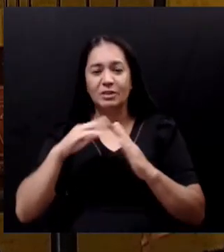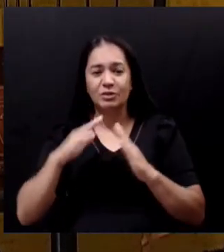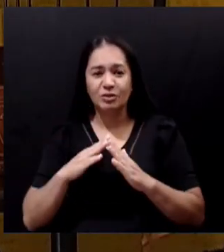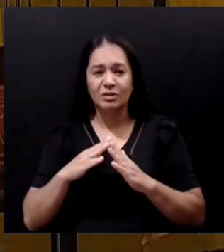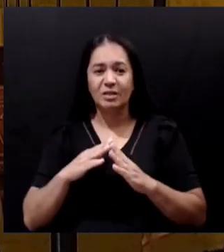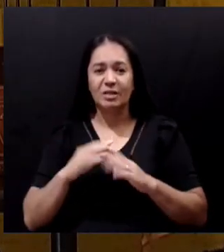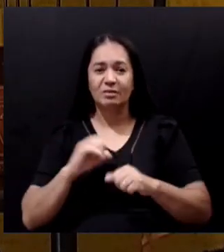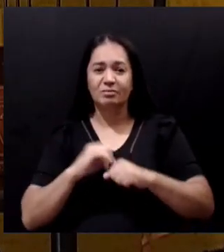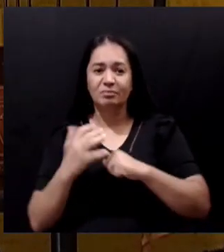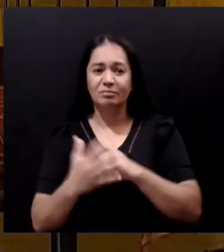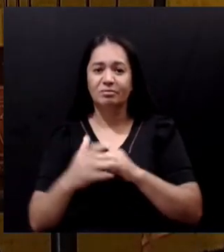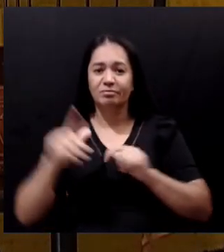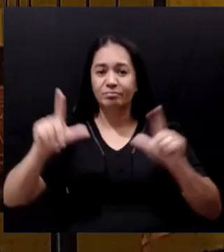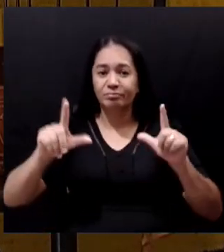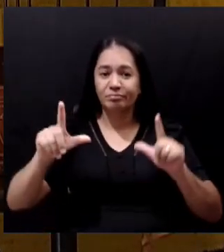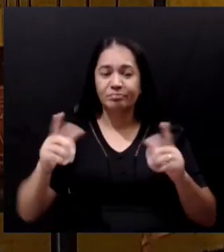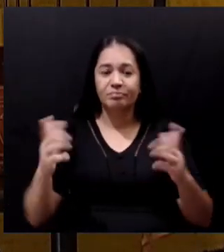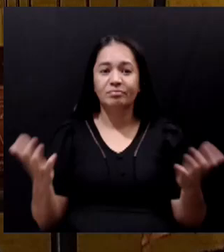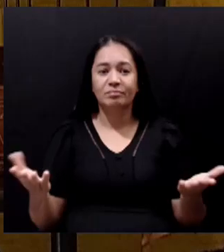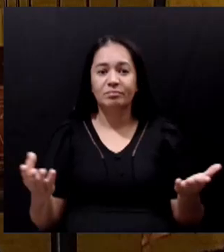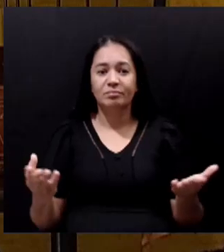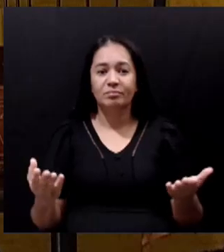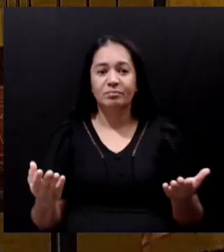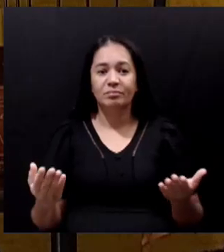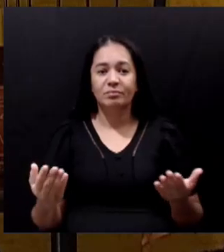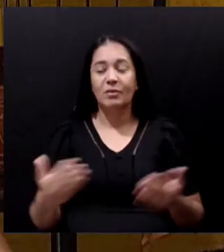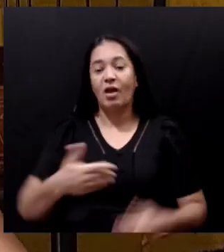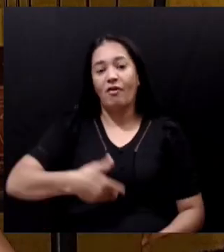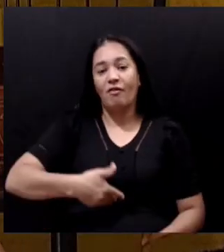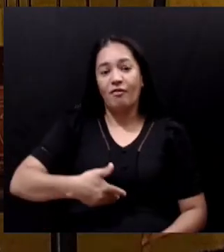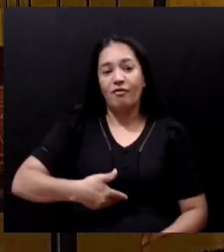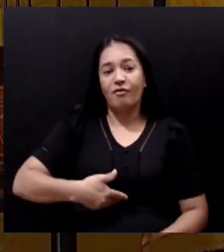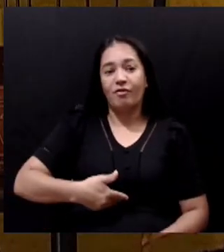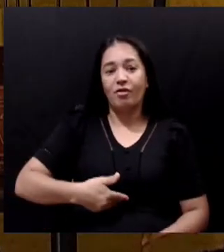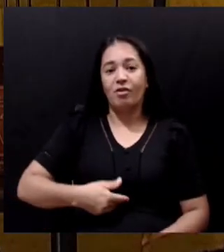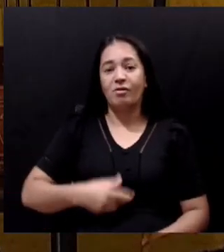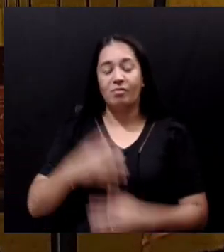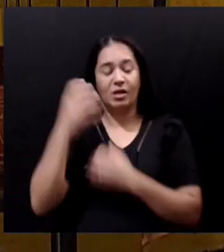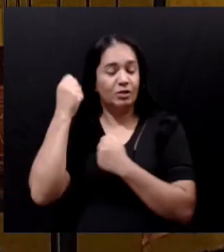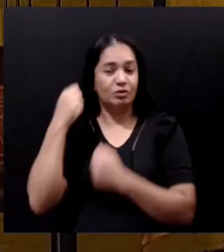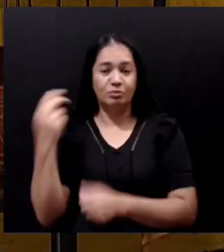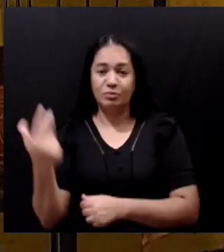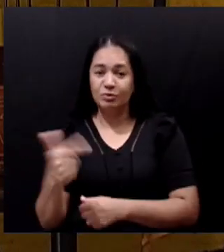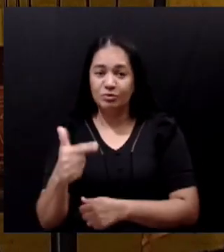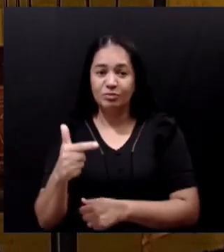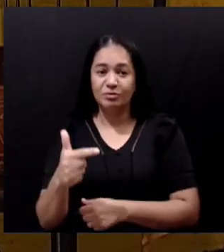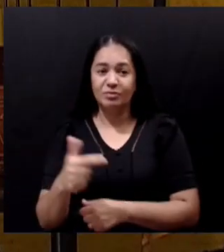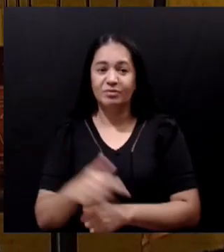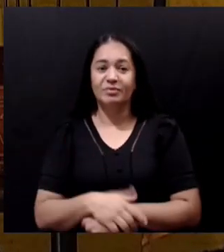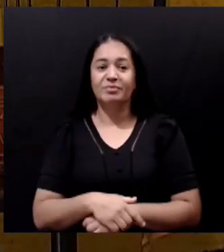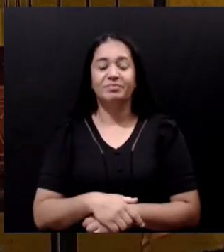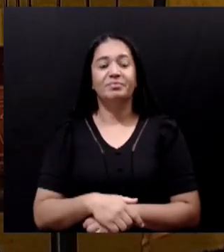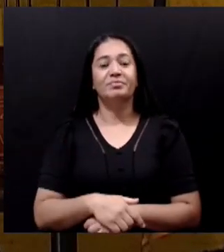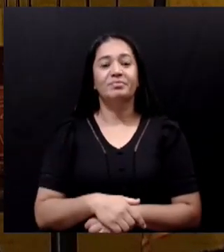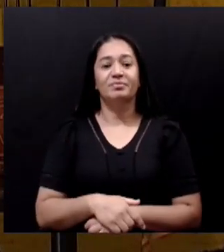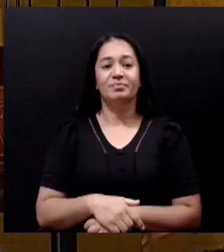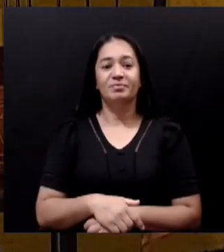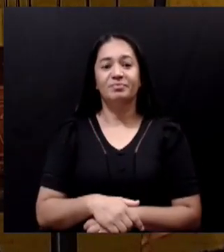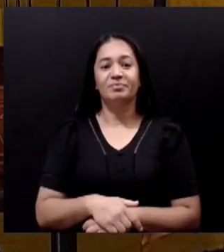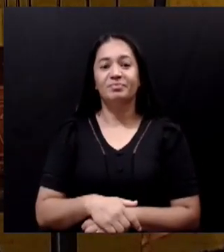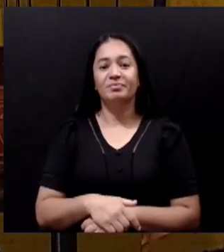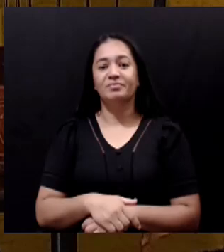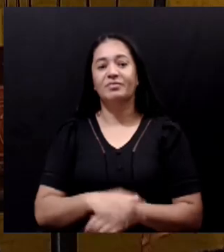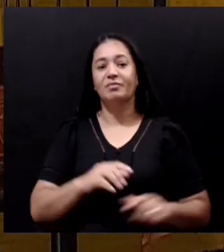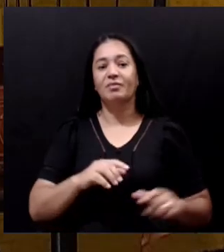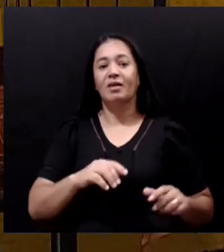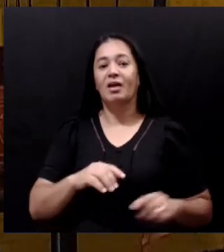Netflix, o pessoal vai ter fome, não tem hora para dormir, só tem, né? Não tinha hora para estar fazendo. Ficava assistindo live até tarde,